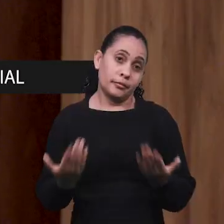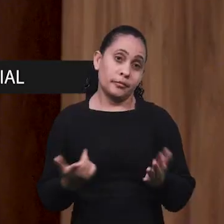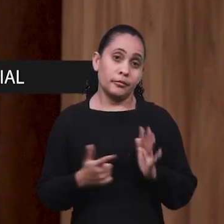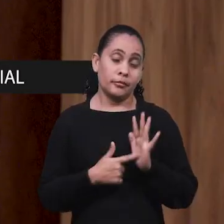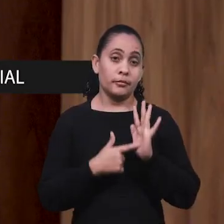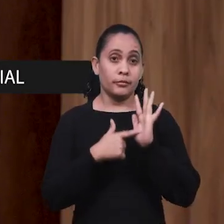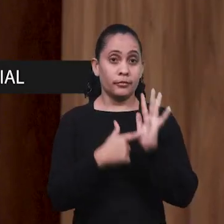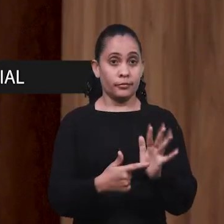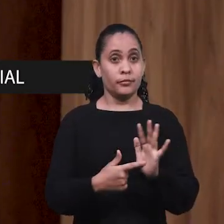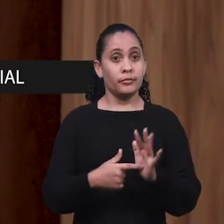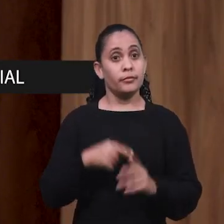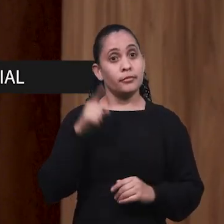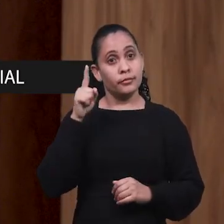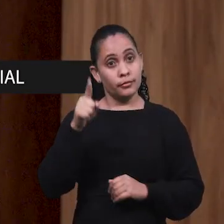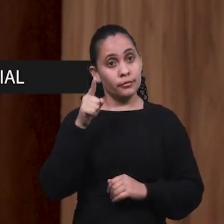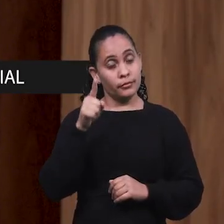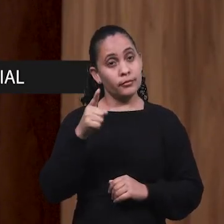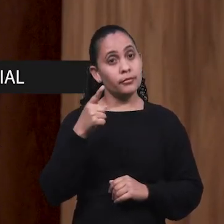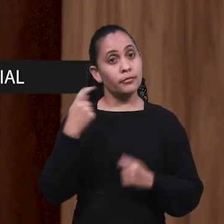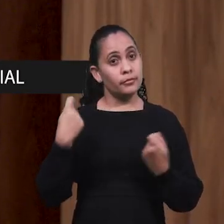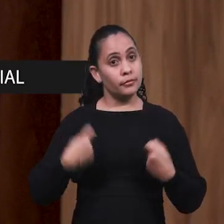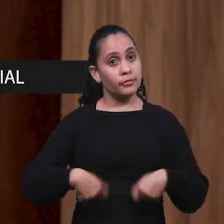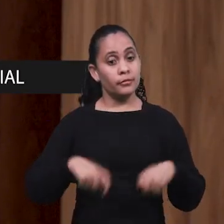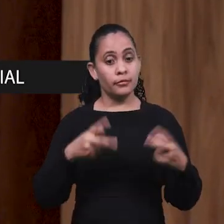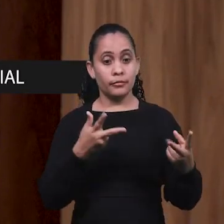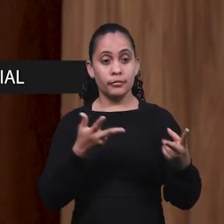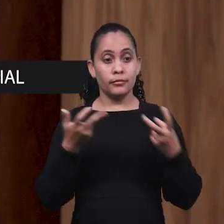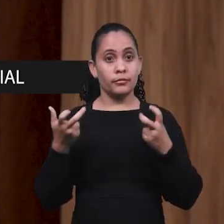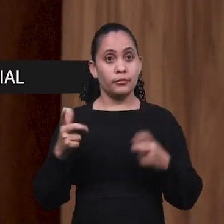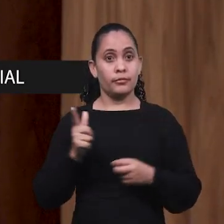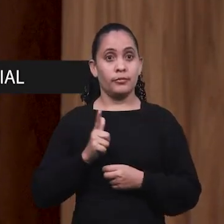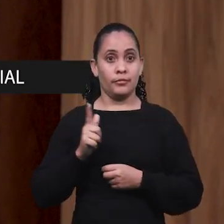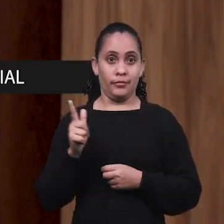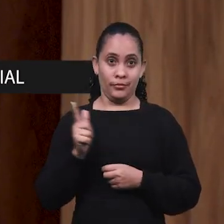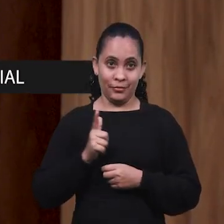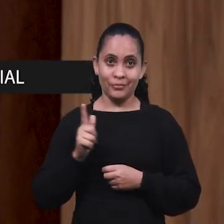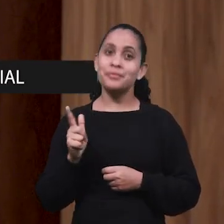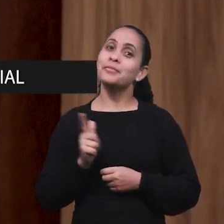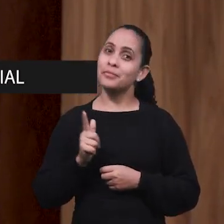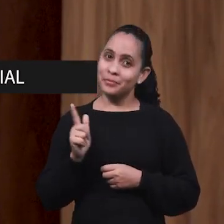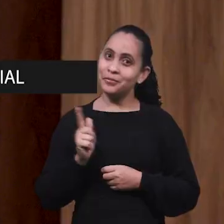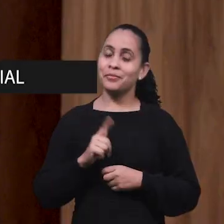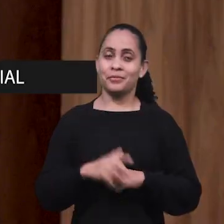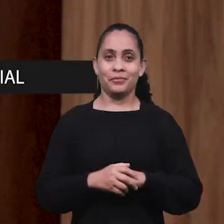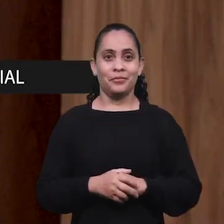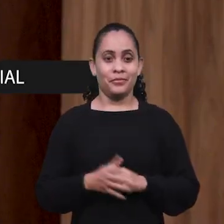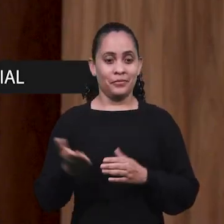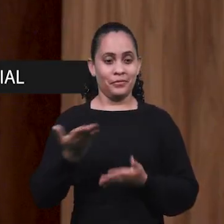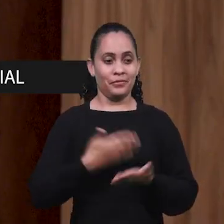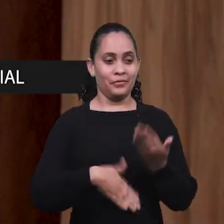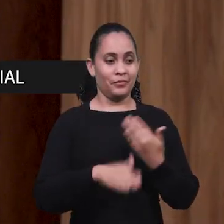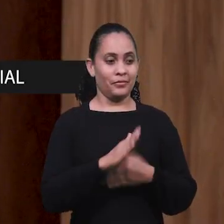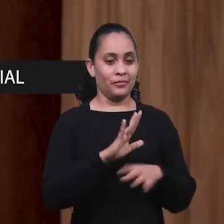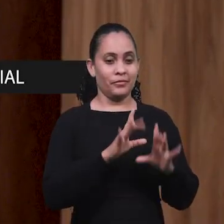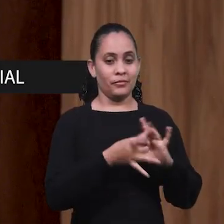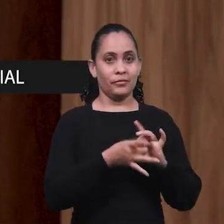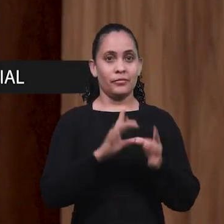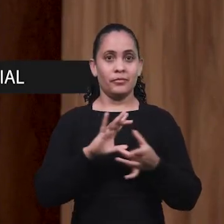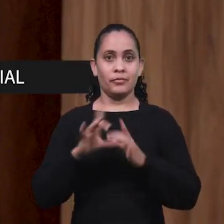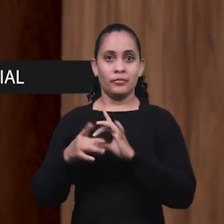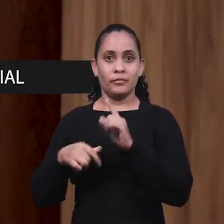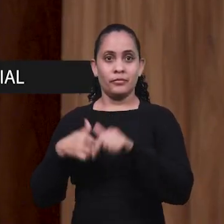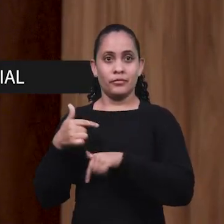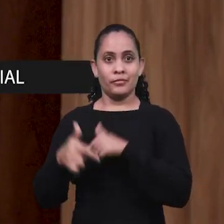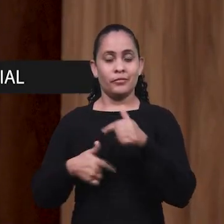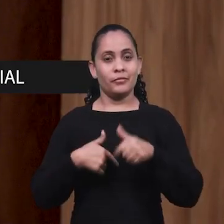a abertura para que você ouça e vê que existe formas de você, dentro desse contexto, trabalhar.